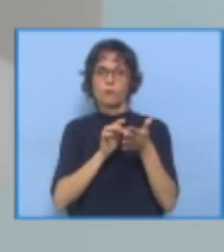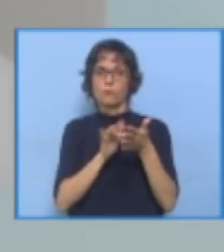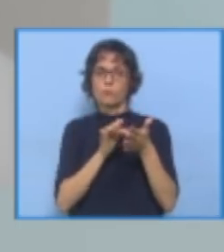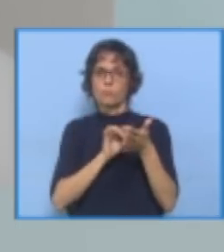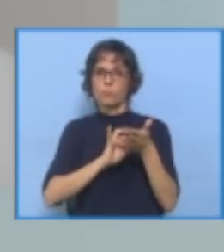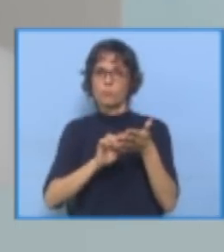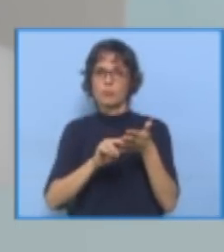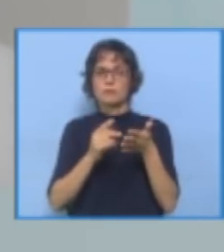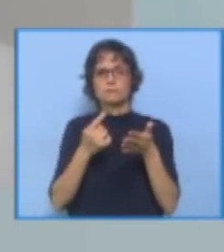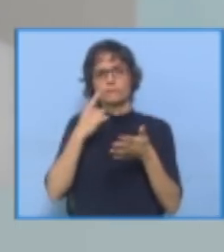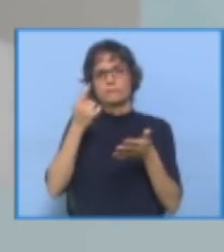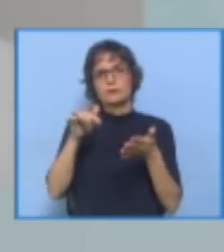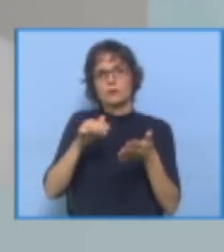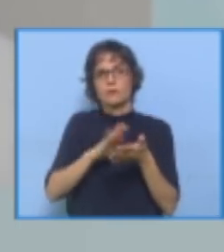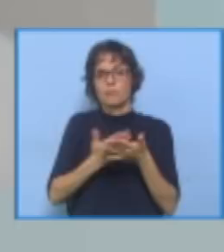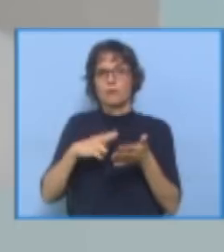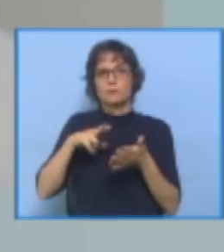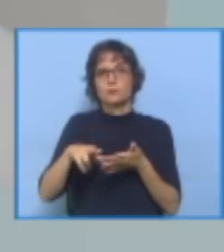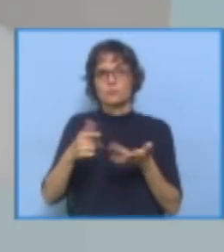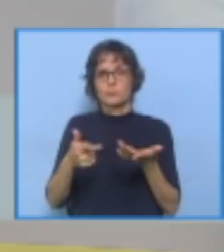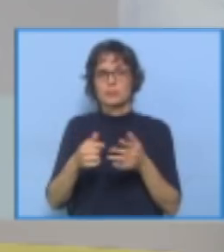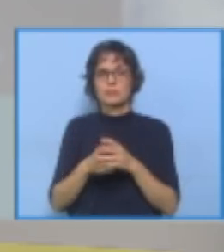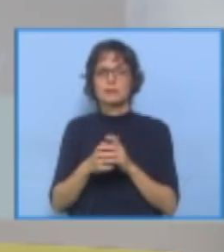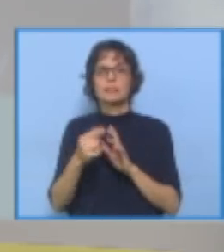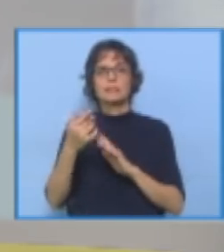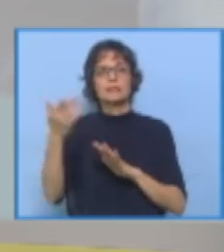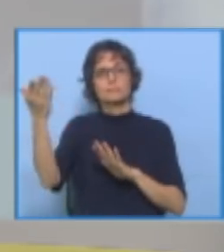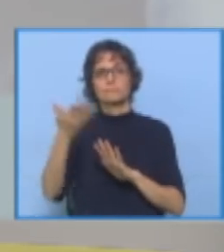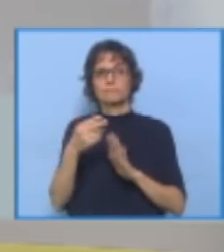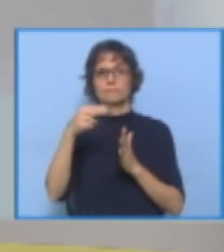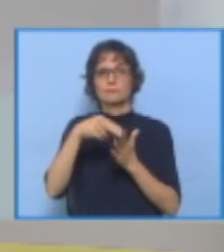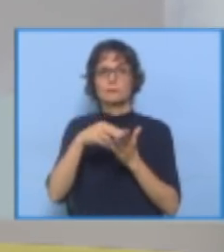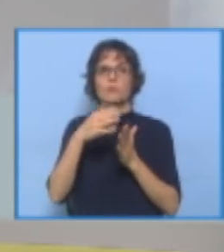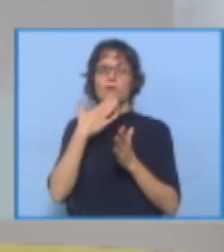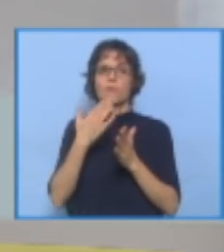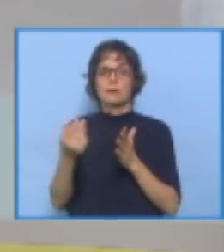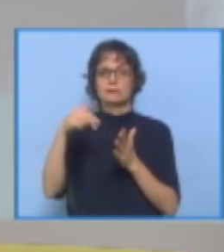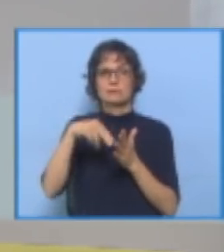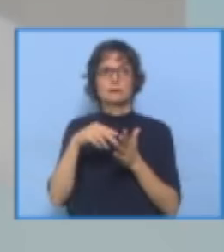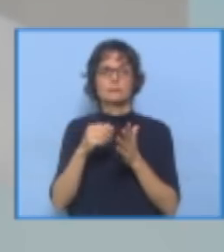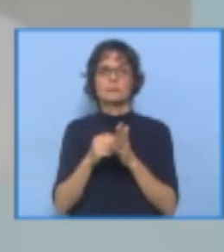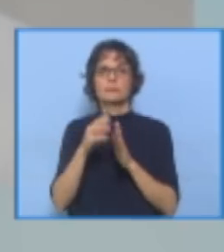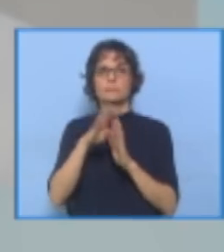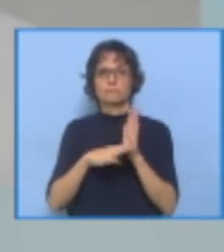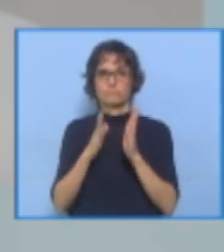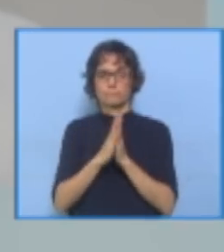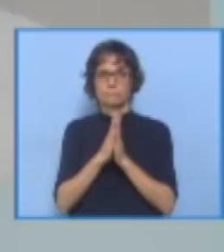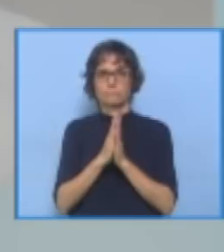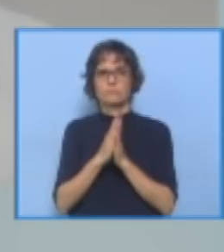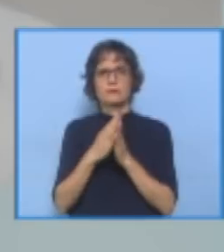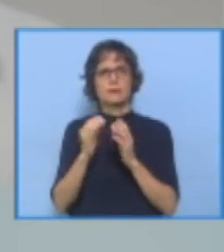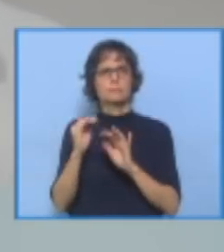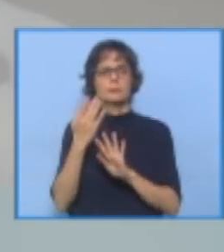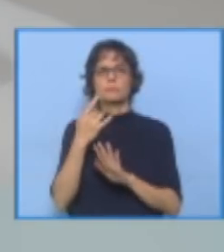apresentamos com Rosário Lupibelo, convidada do programa Eclésia. Boa tarde, obrigado por estar connosco. Pedi-lhe, antes de mais, que nos apresentasse